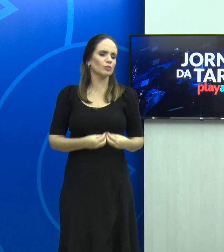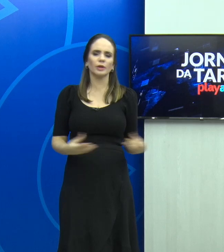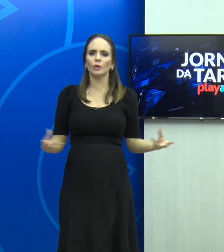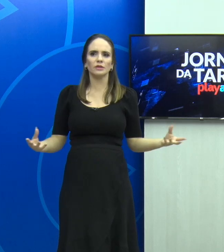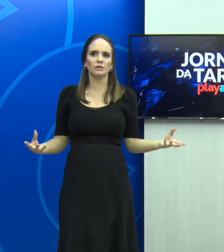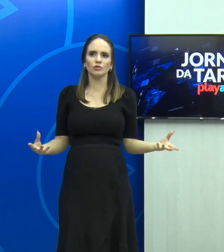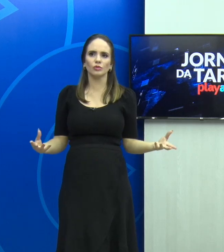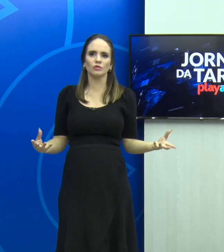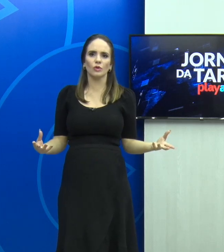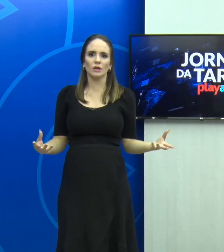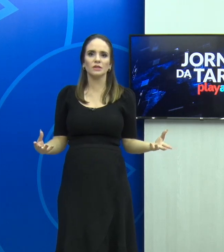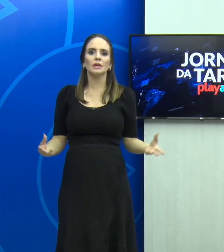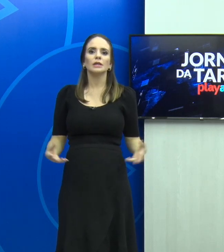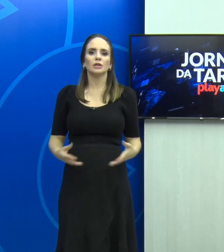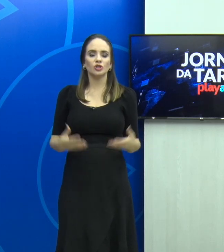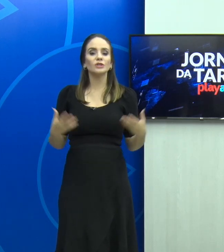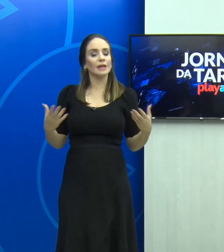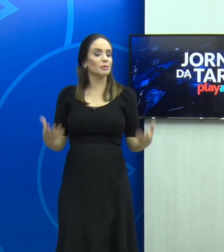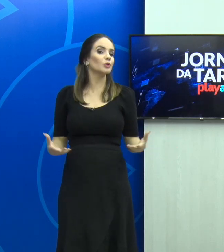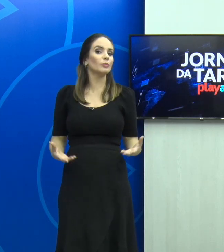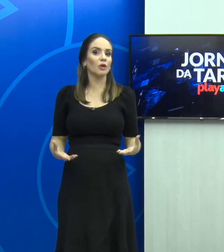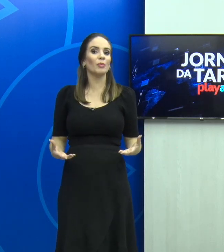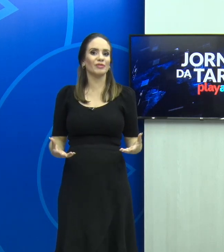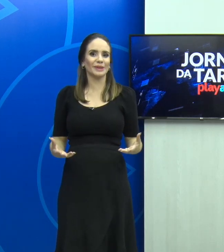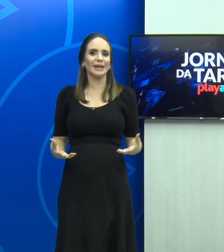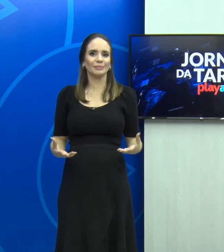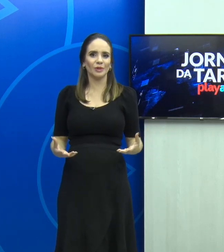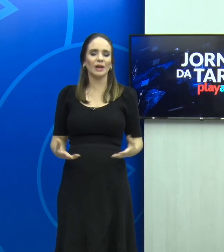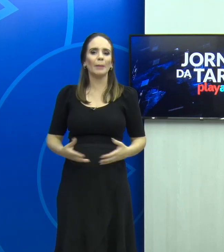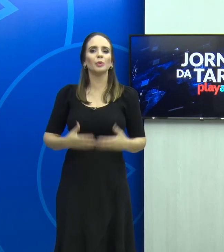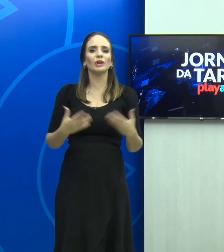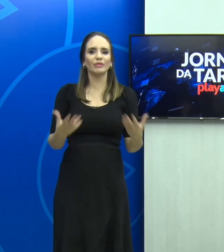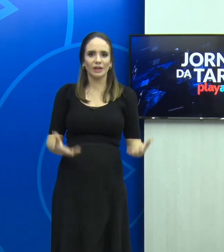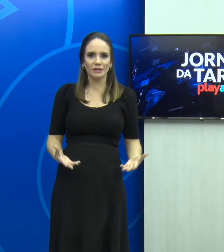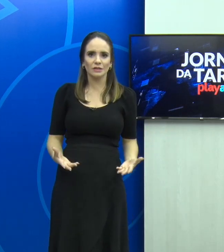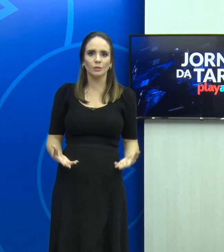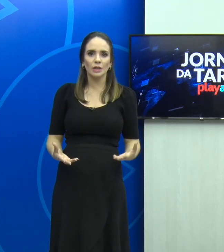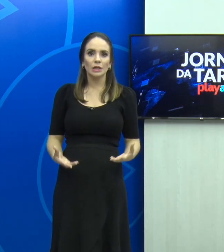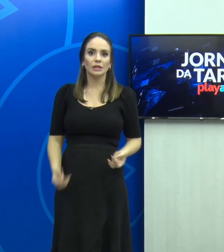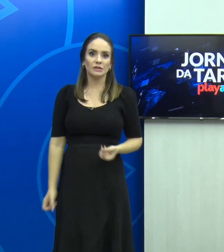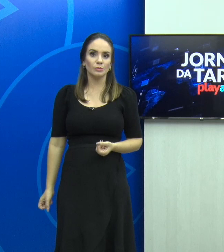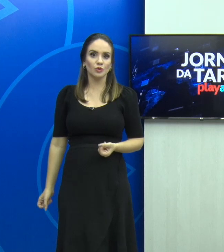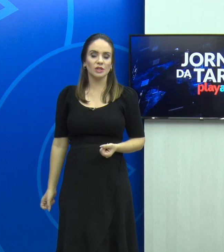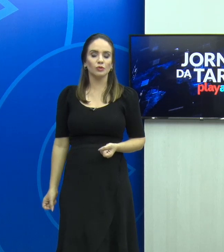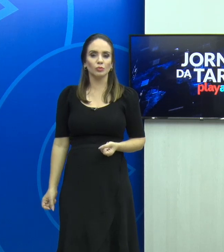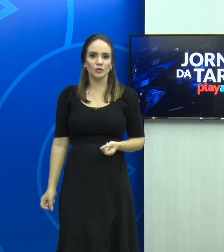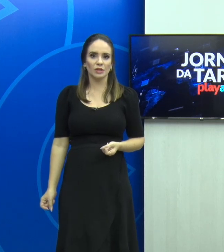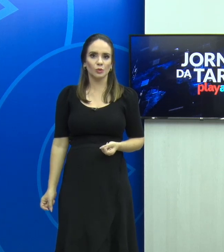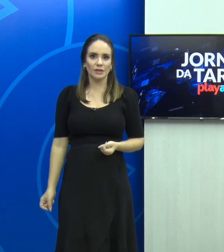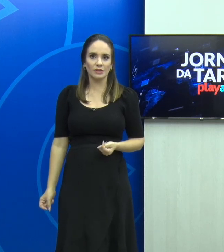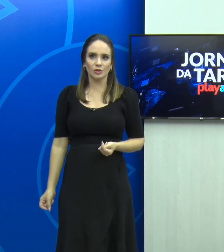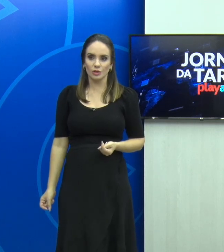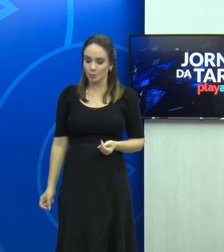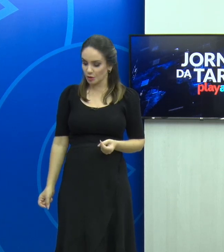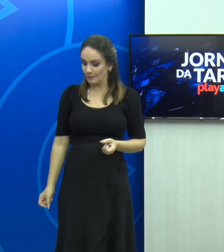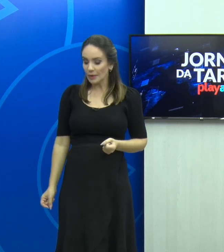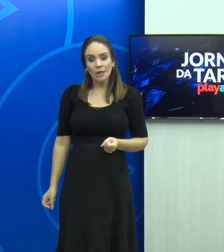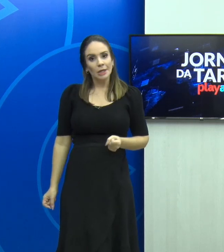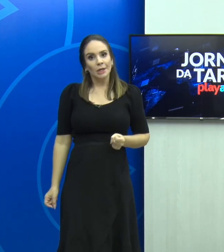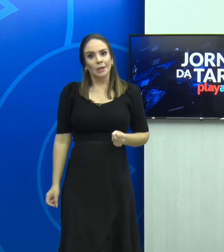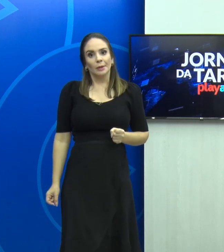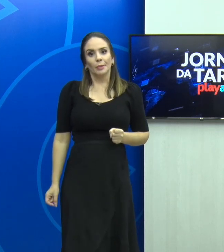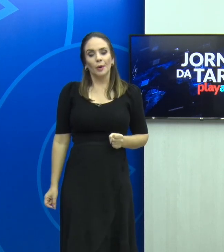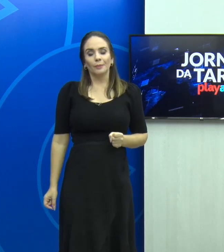parte a dengue é super conhecida nossa e a gente sabe muito bem como evitar né a proliferação desse mosquito do mosquito aedes